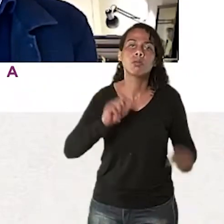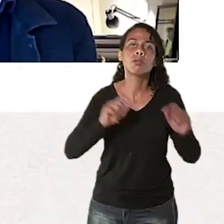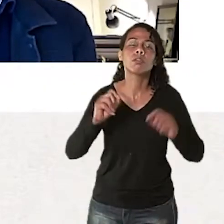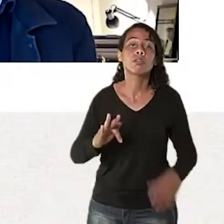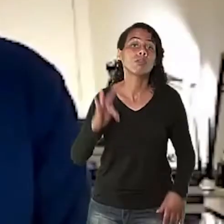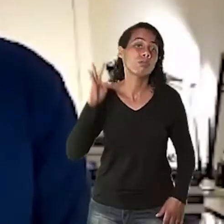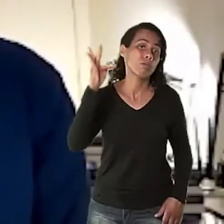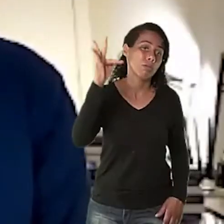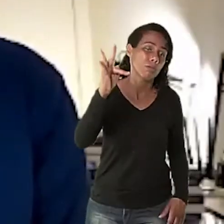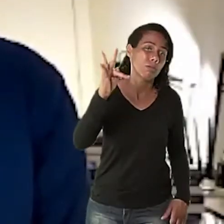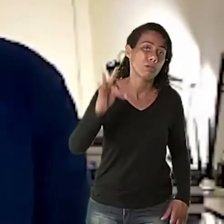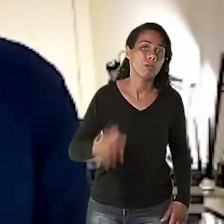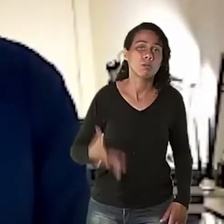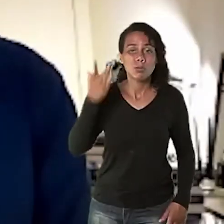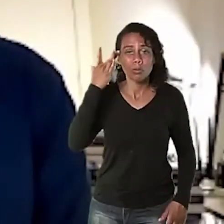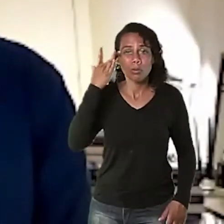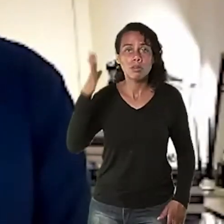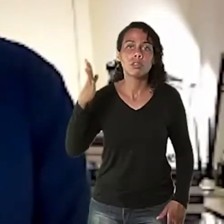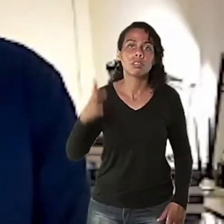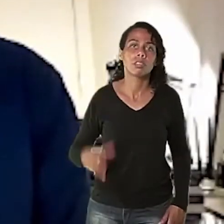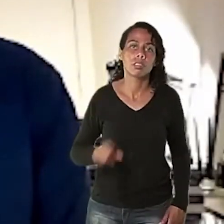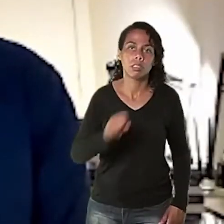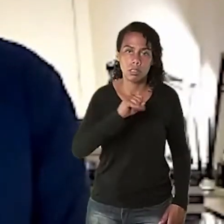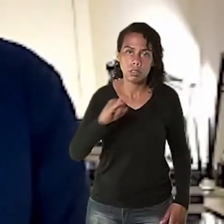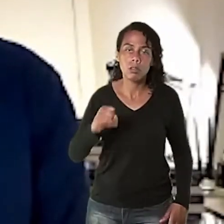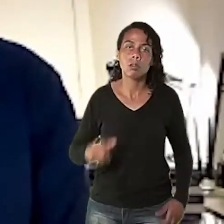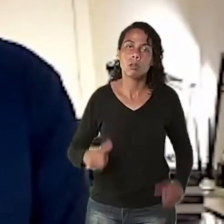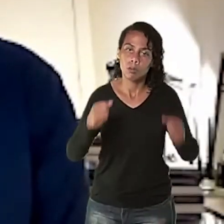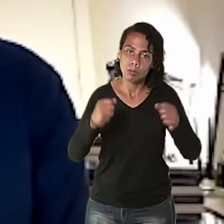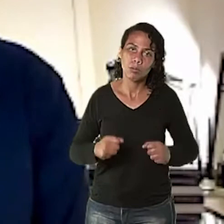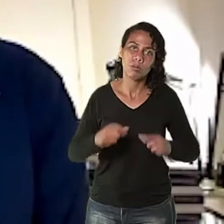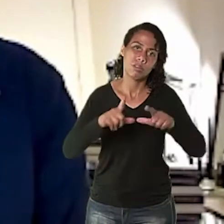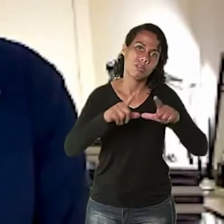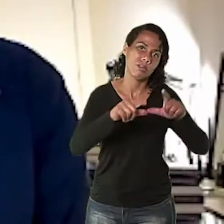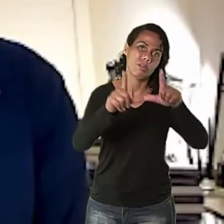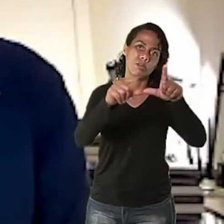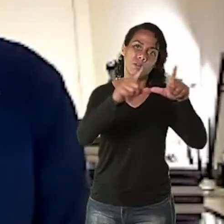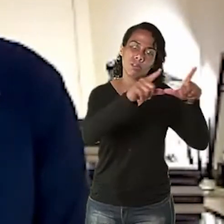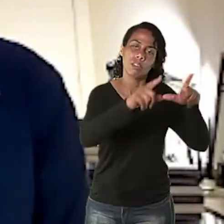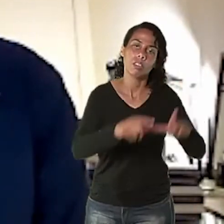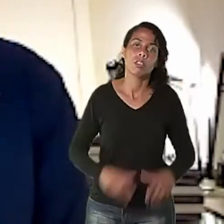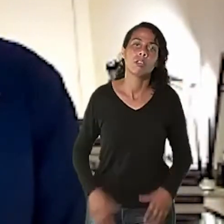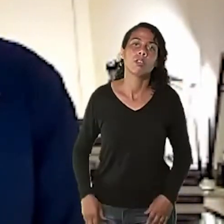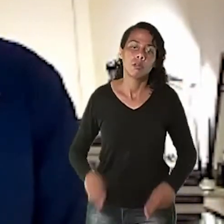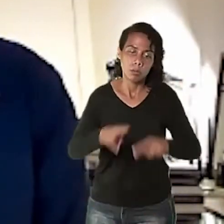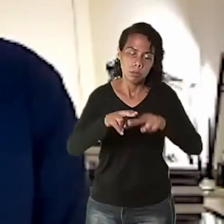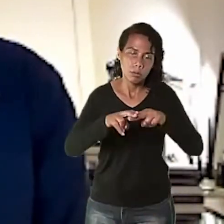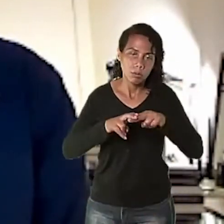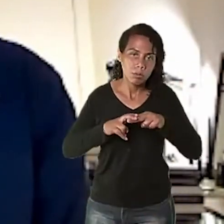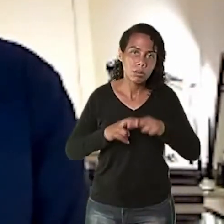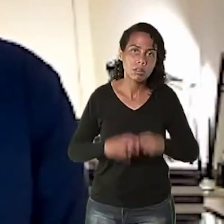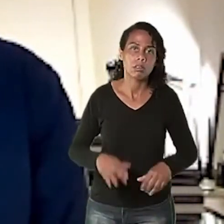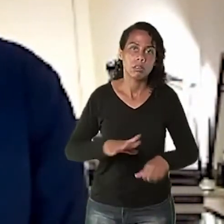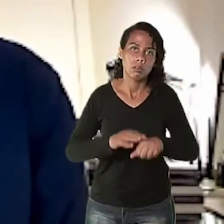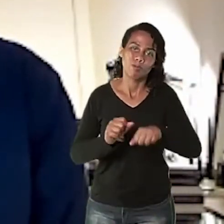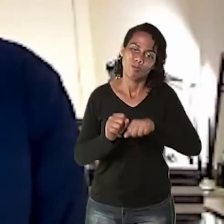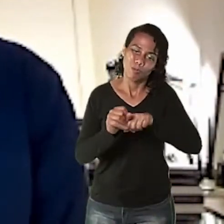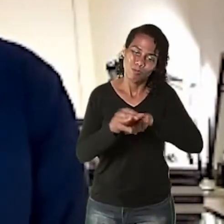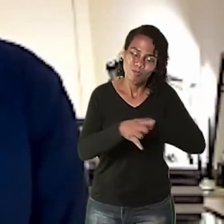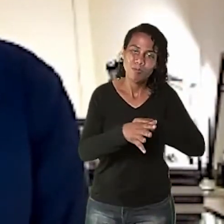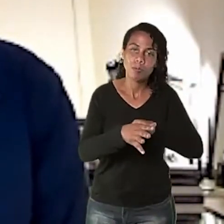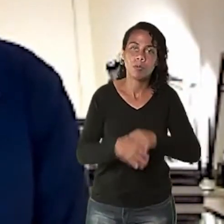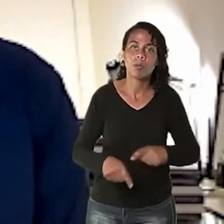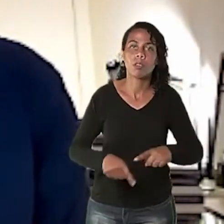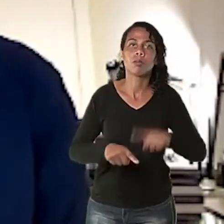Flanery bem radical, assim, bem situacionista. Eu me coloquei em situações em estado de cronista, em estado de investigação, em estado